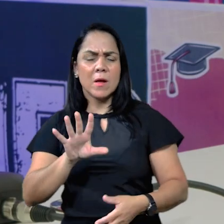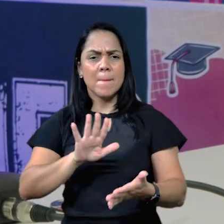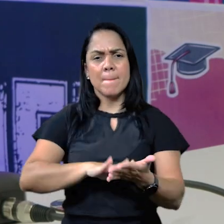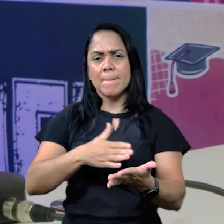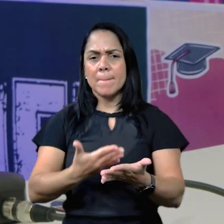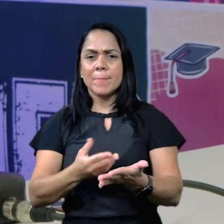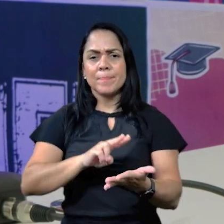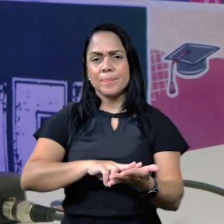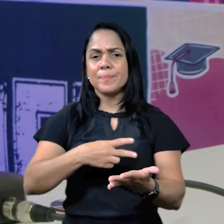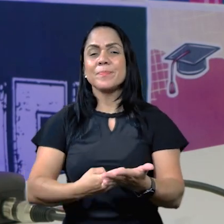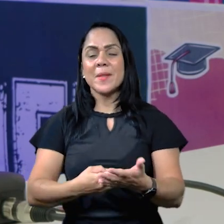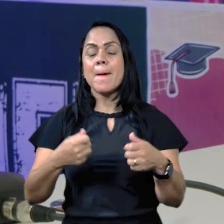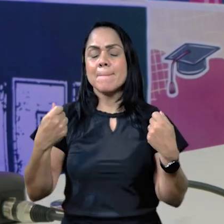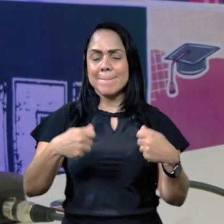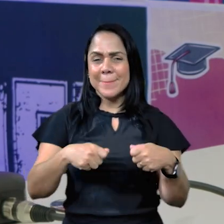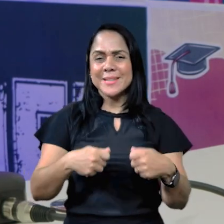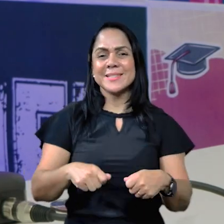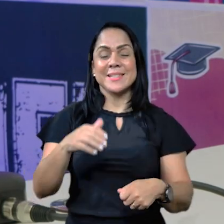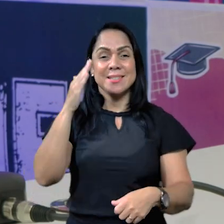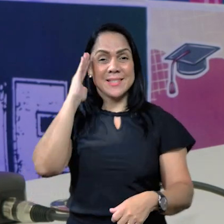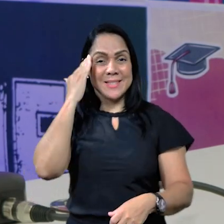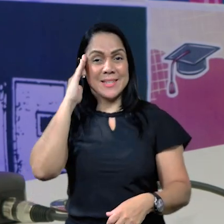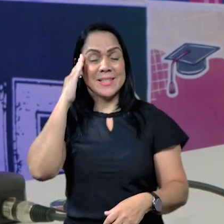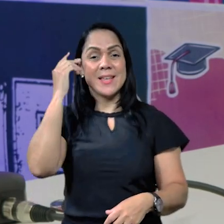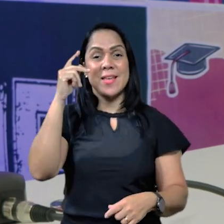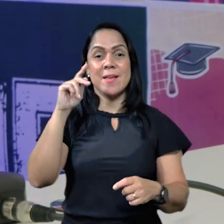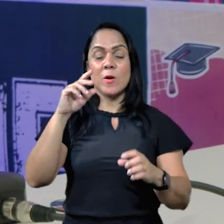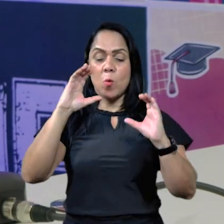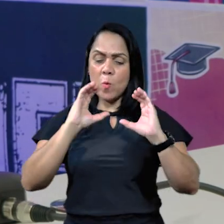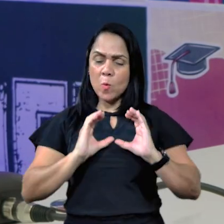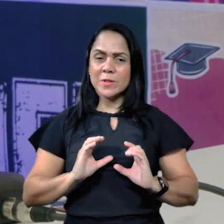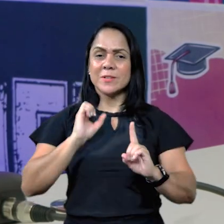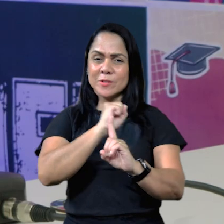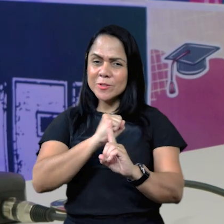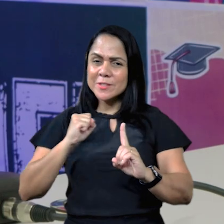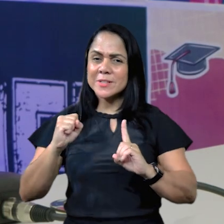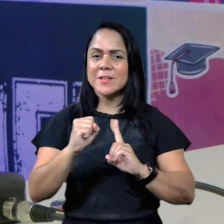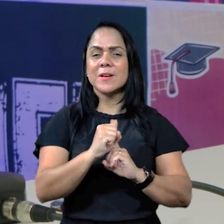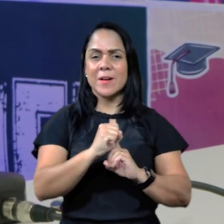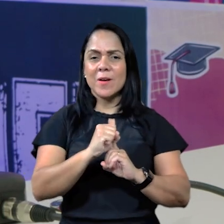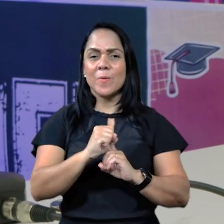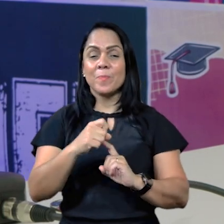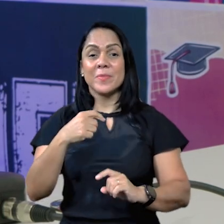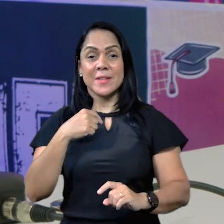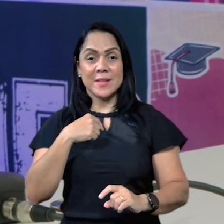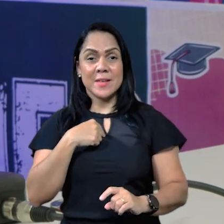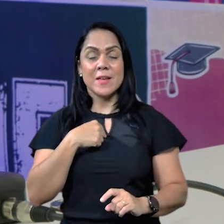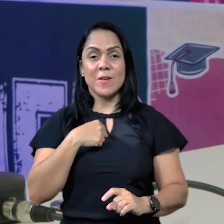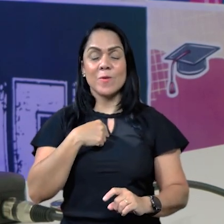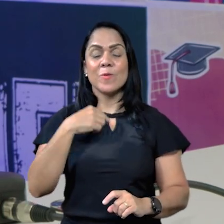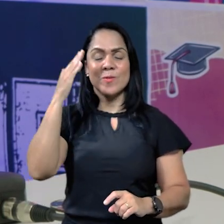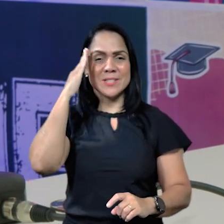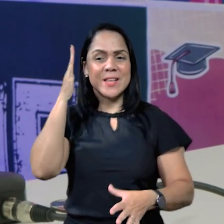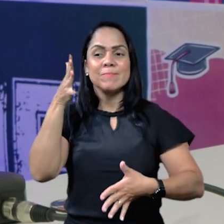traduzir. A gente tem que entender também eles como seres sociais e nós também. E que estou ali, se eu sei a língua